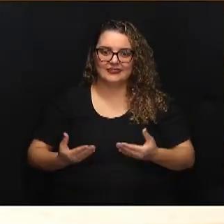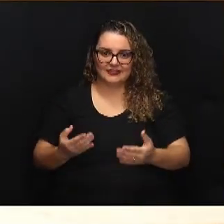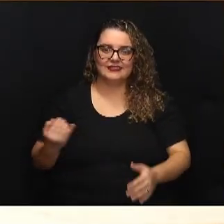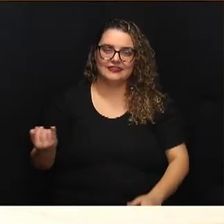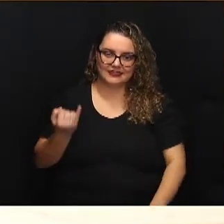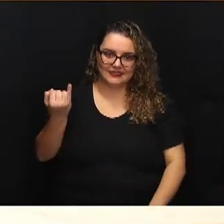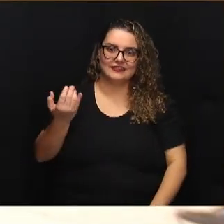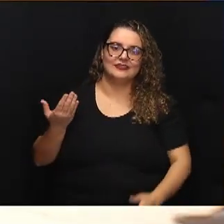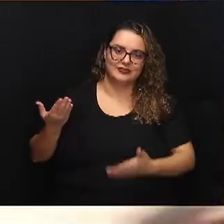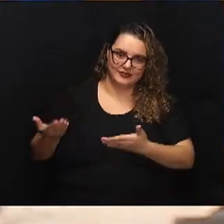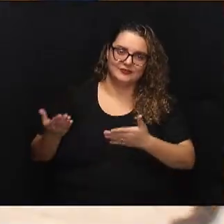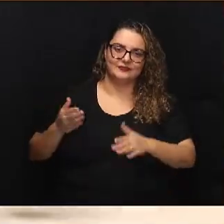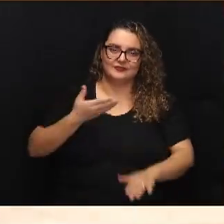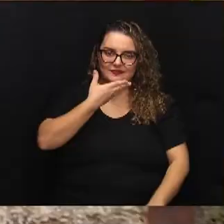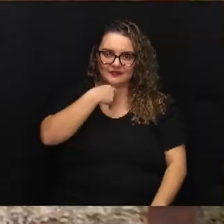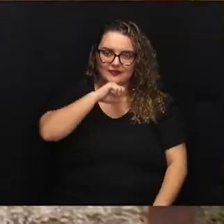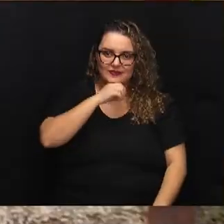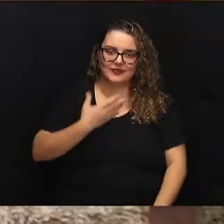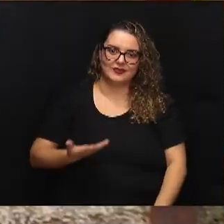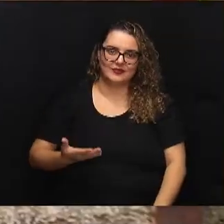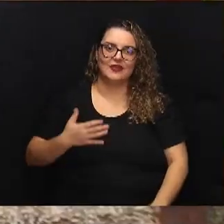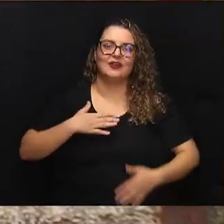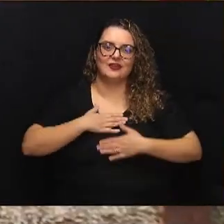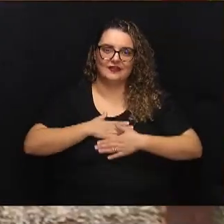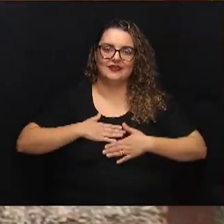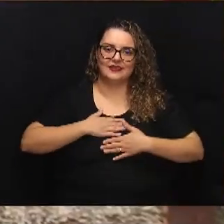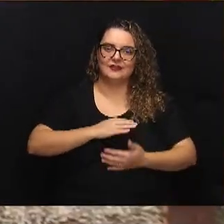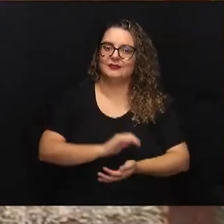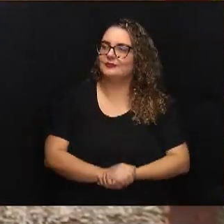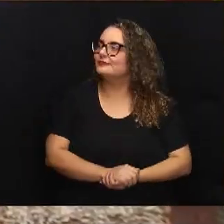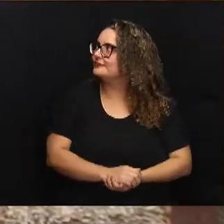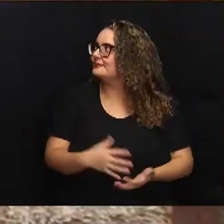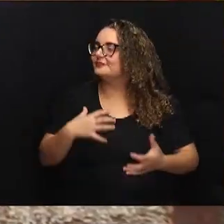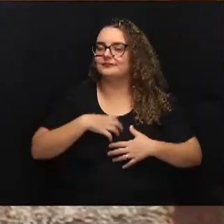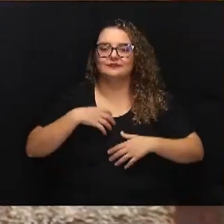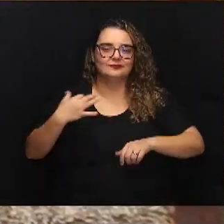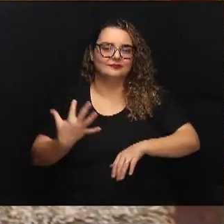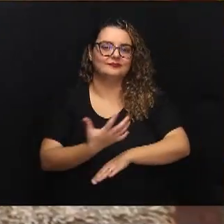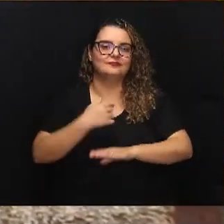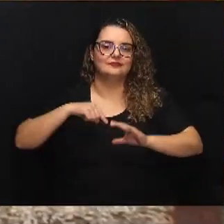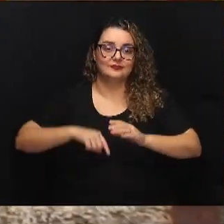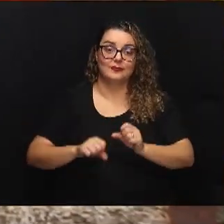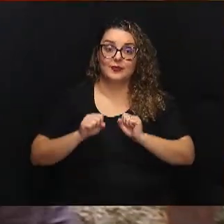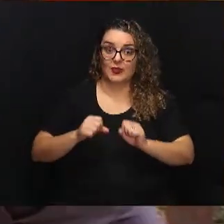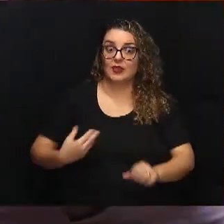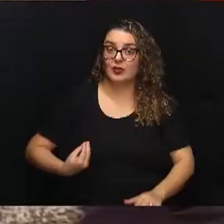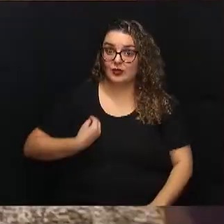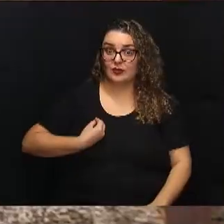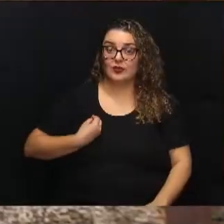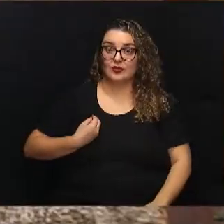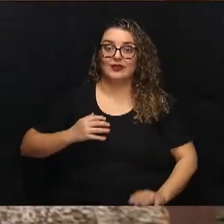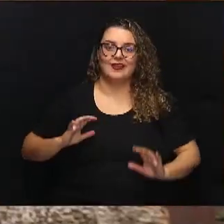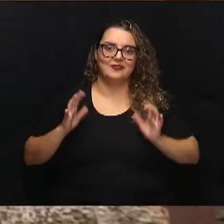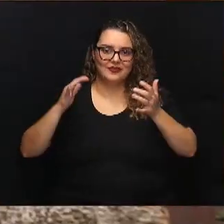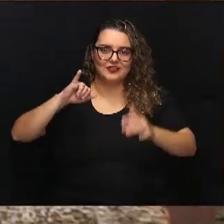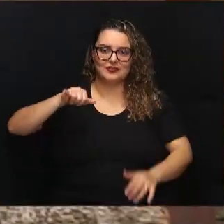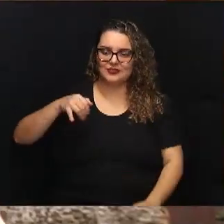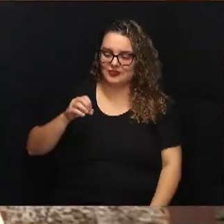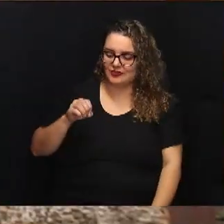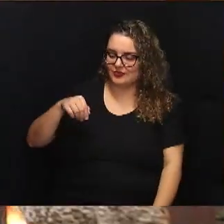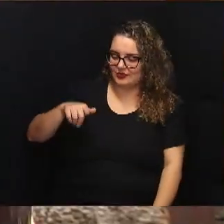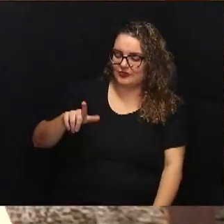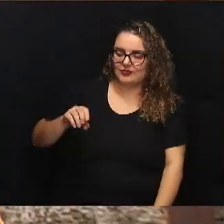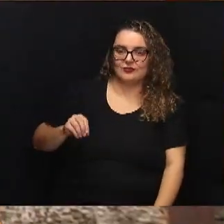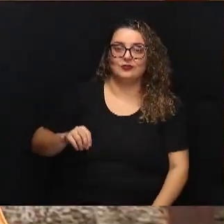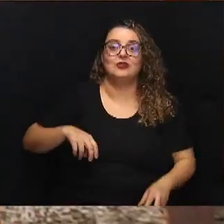importância para ele. É um prazer. Uma emoção muito grande, porque poder vivenciar essa festa do Jongo hoje aqui na Fazenda Roseira